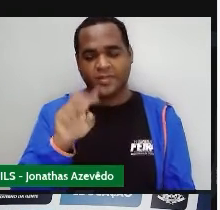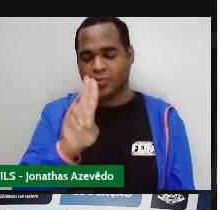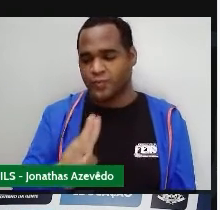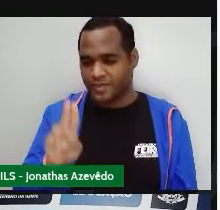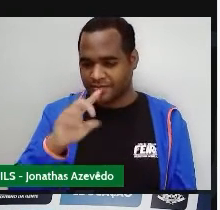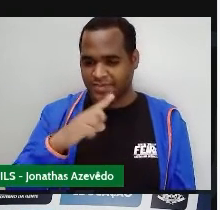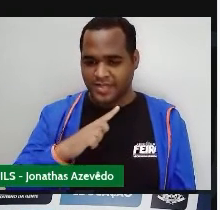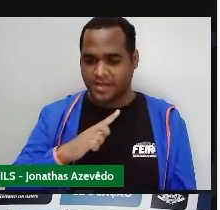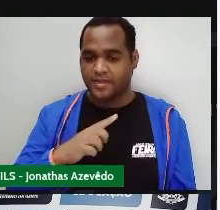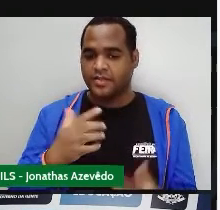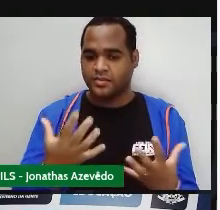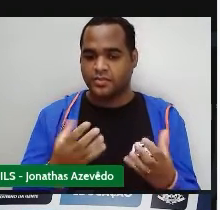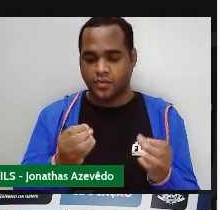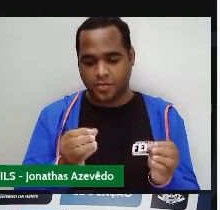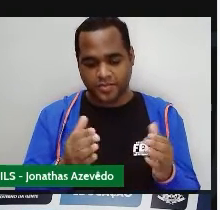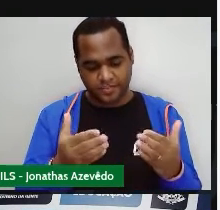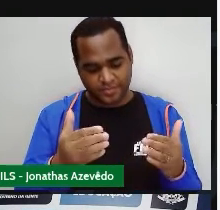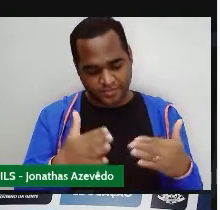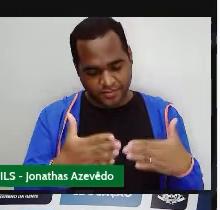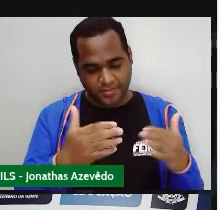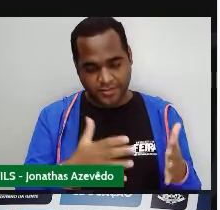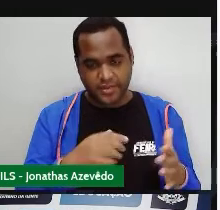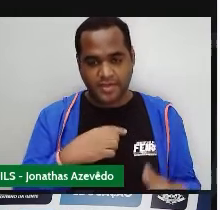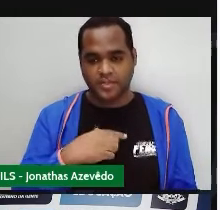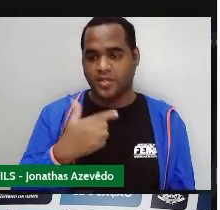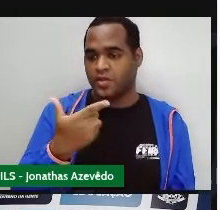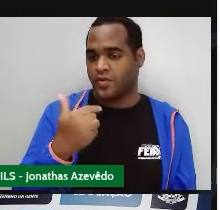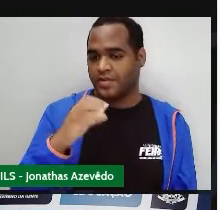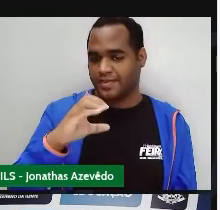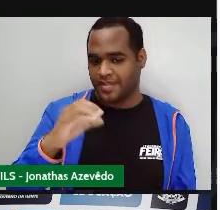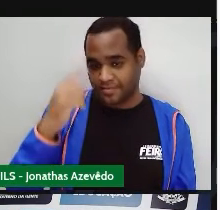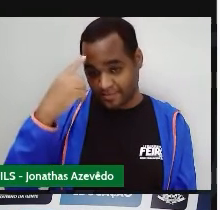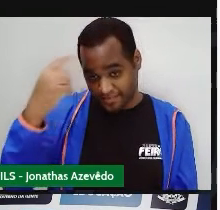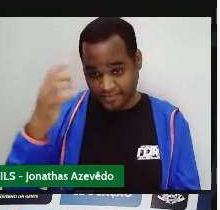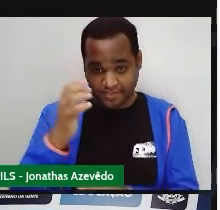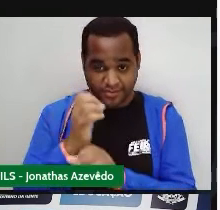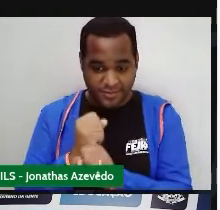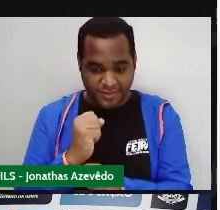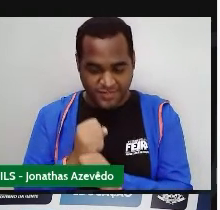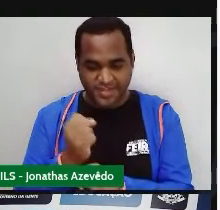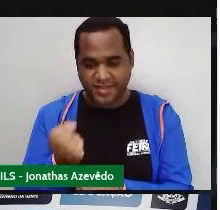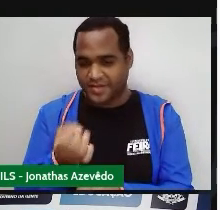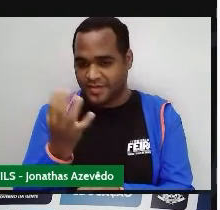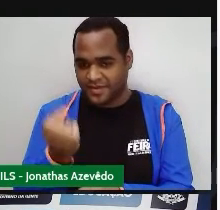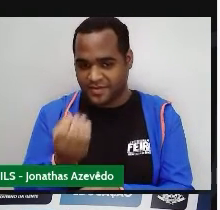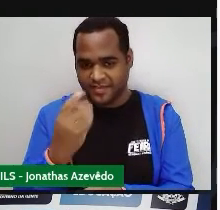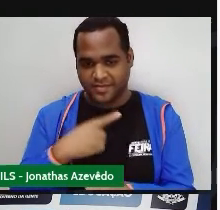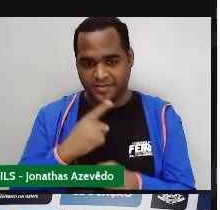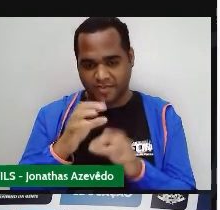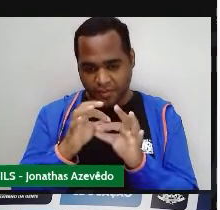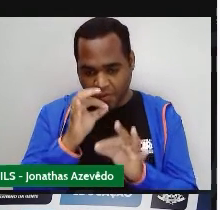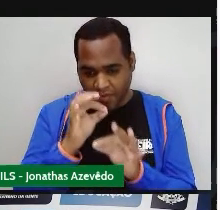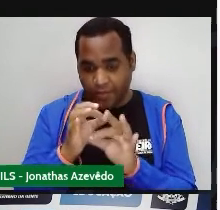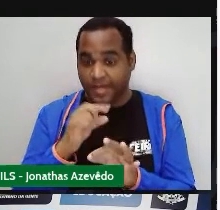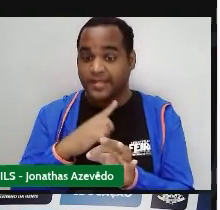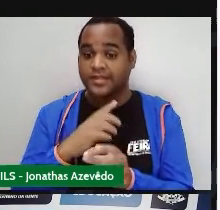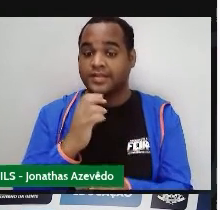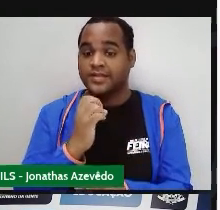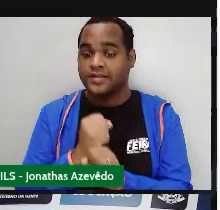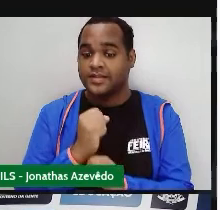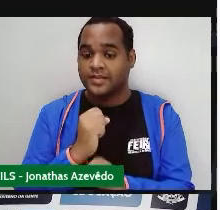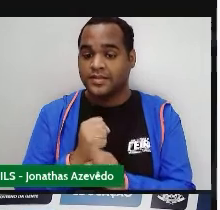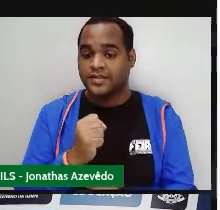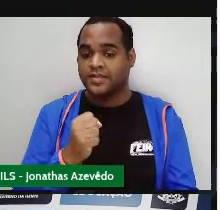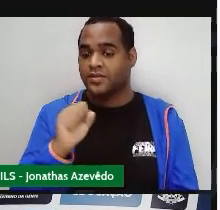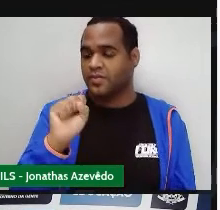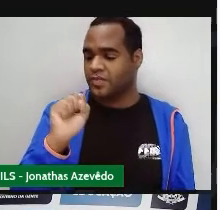cubos que ali tá na tela vai ser 12C somada à quantidade de Canudos para as pirâmides que a gente escreveu ali